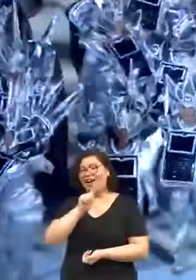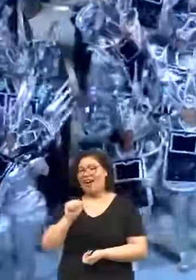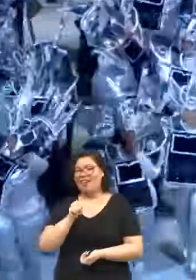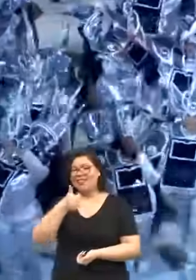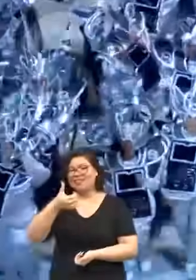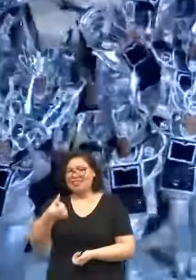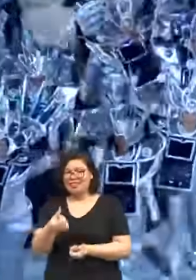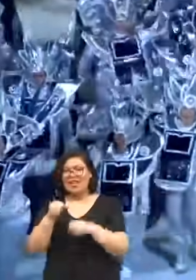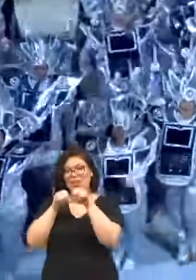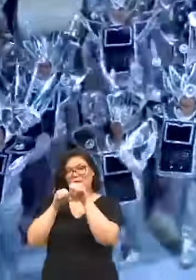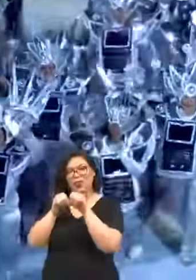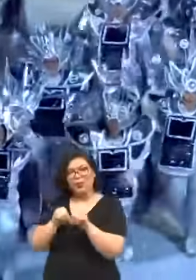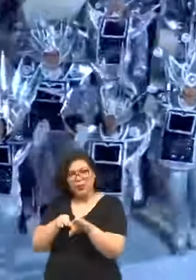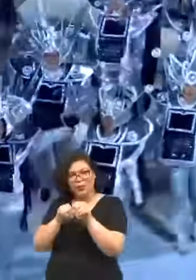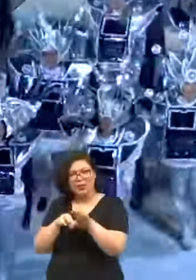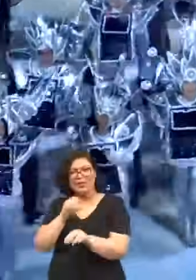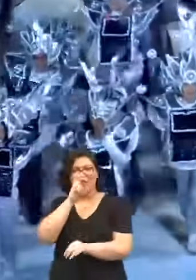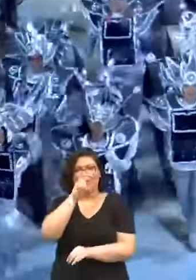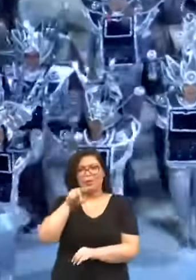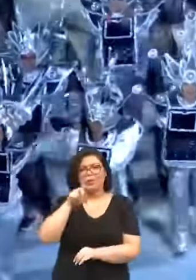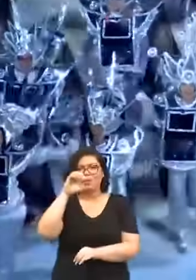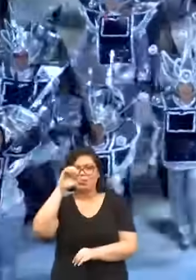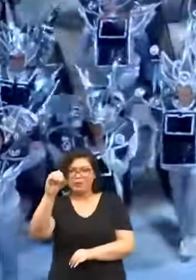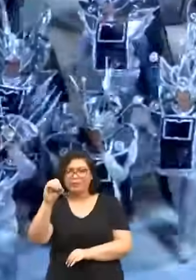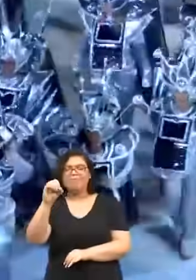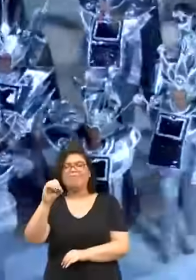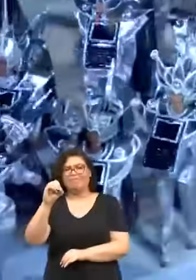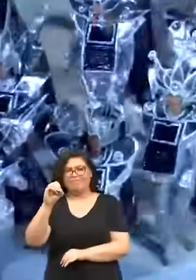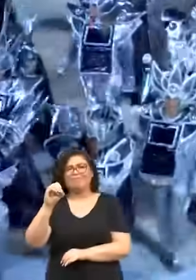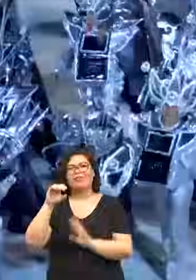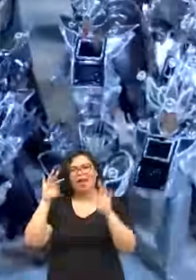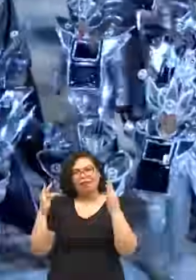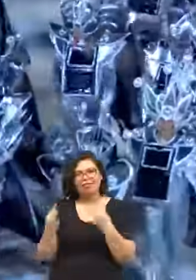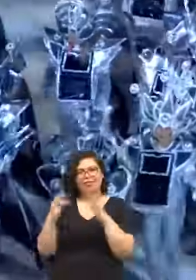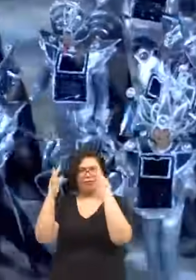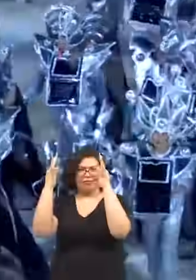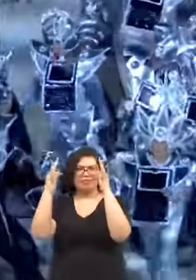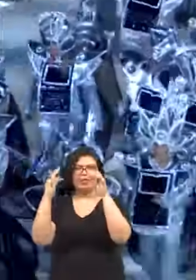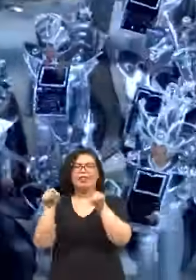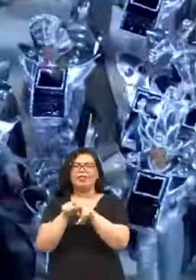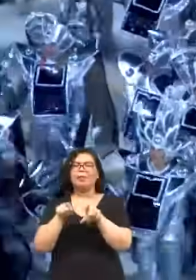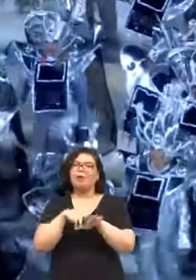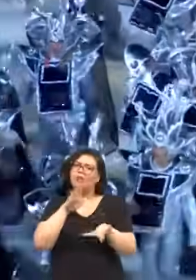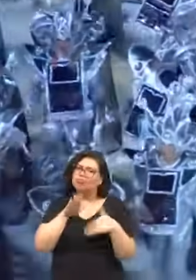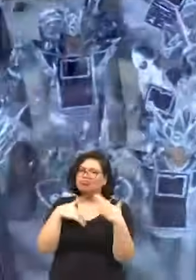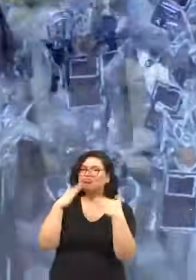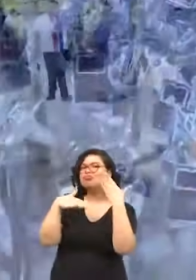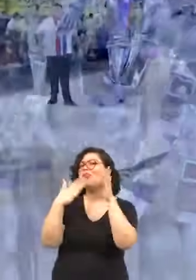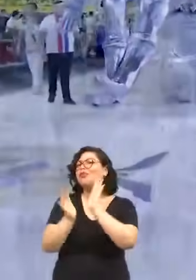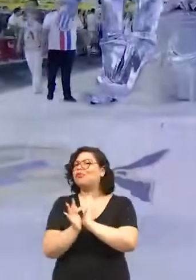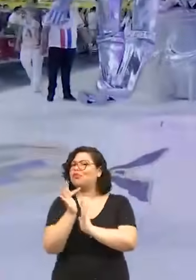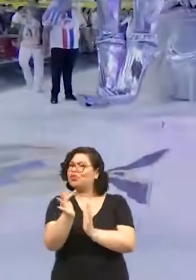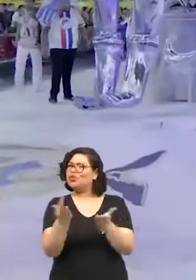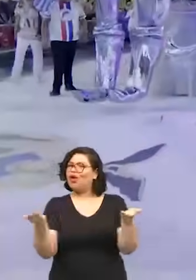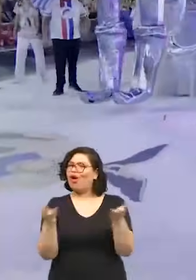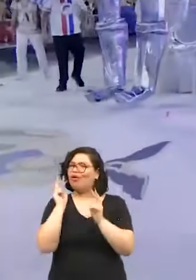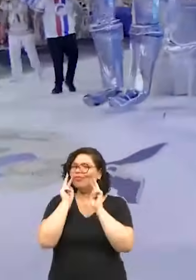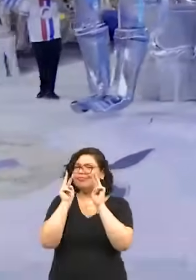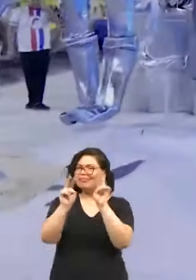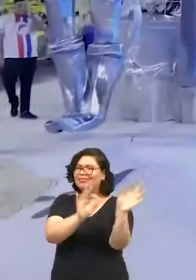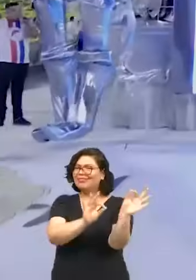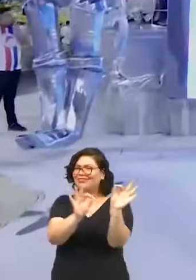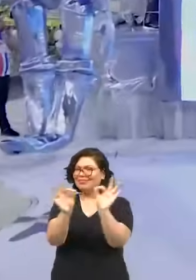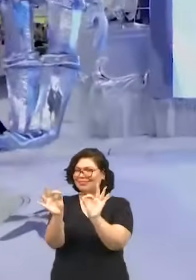educação 5.0, educação 5.0, a tecnologia e o desenvolvimento do futuro na sua tela.